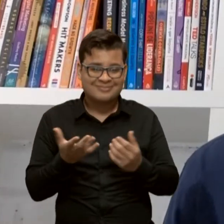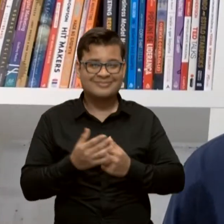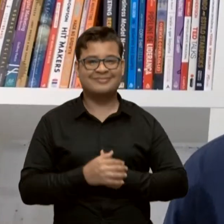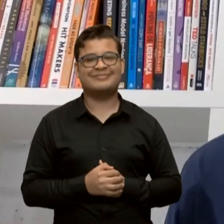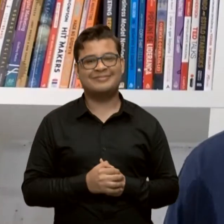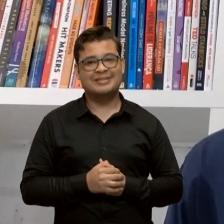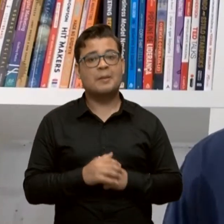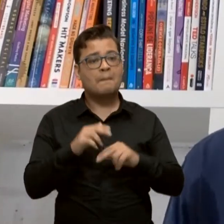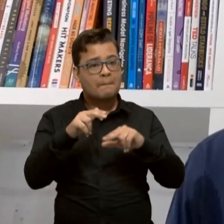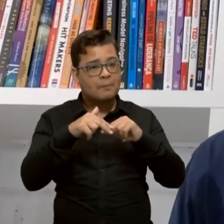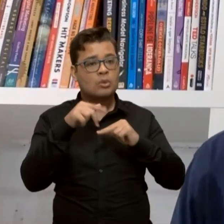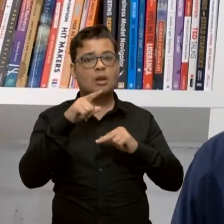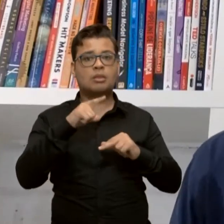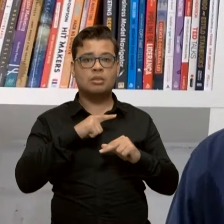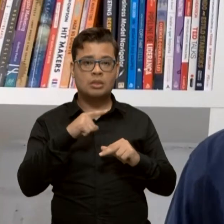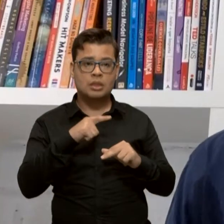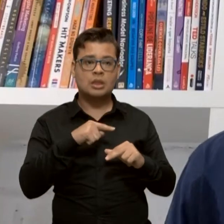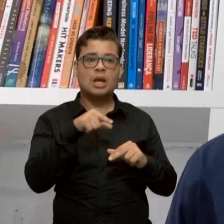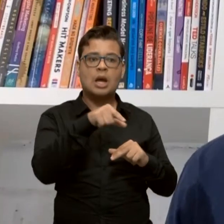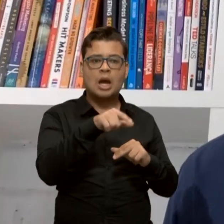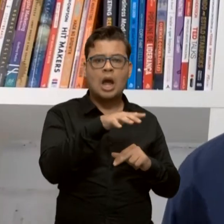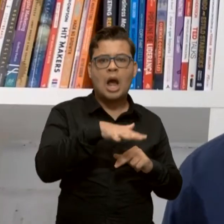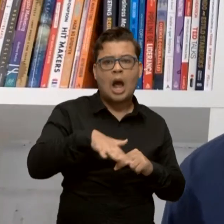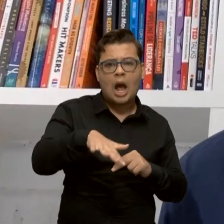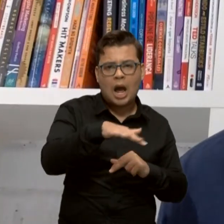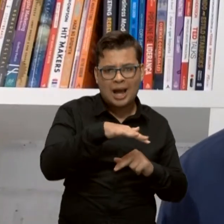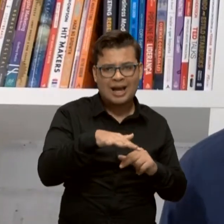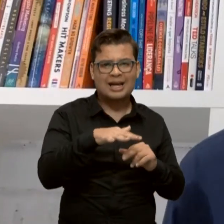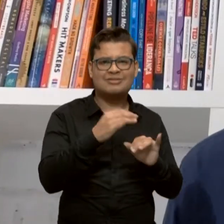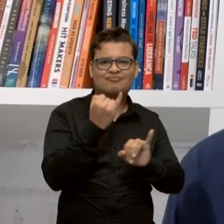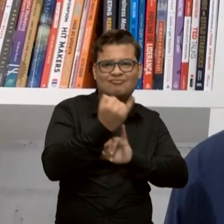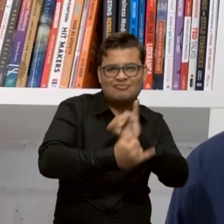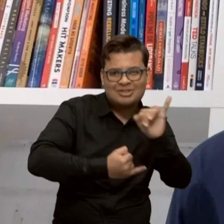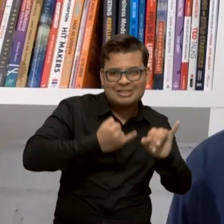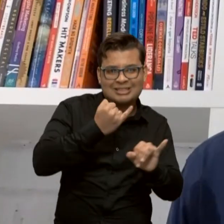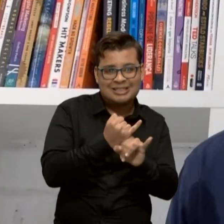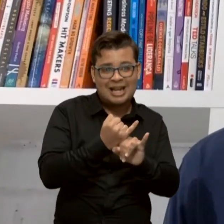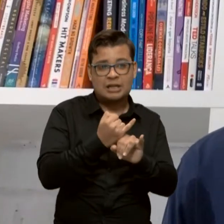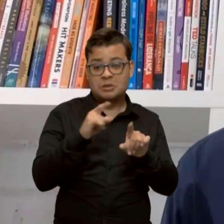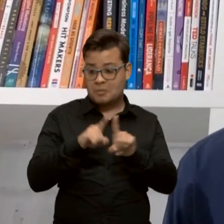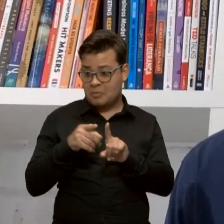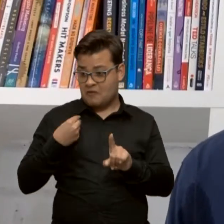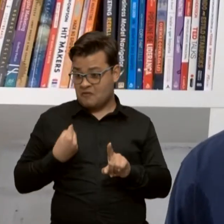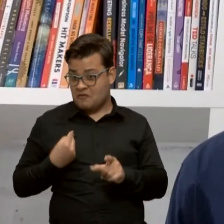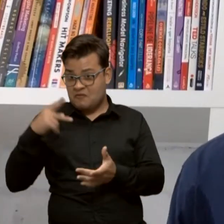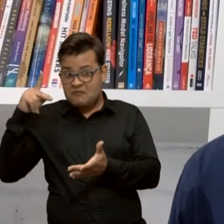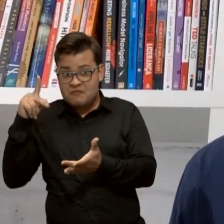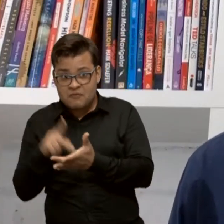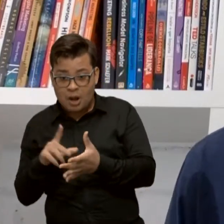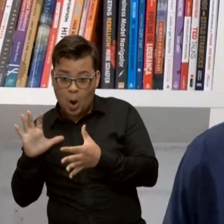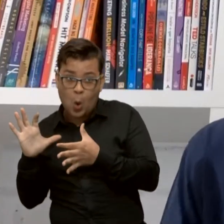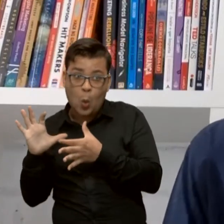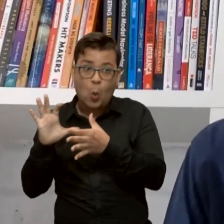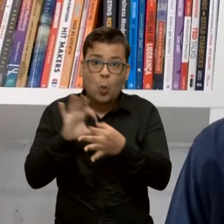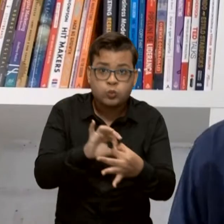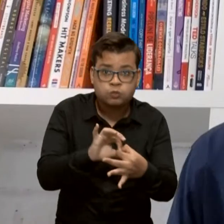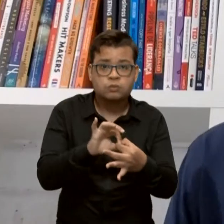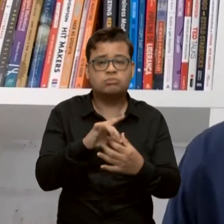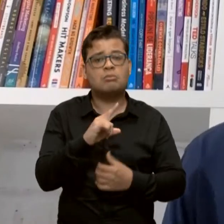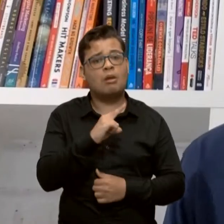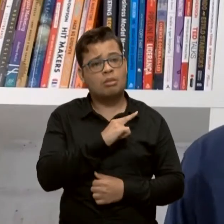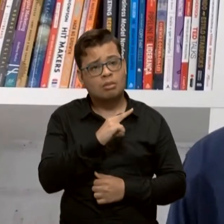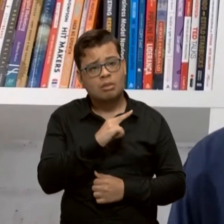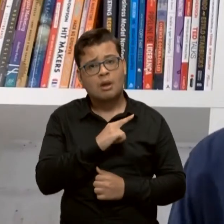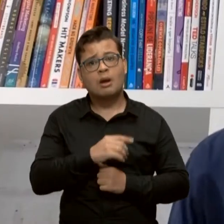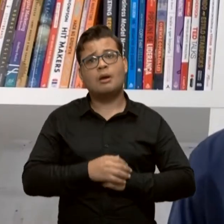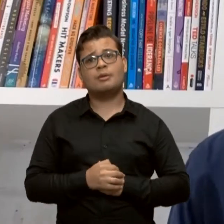meio dessa união, né, do mundo físico com o digital. Então, essa é uma tendência muito forte e também